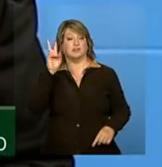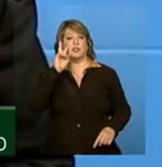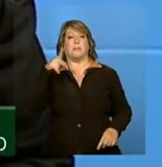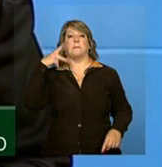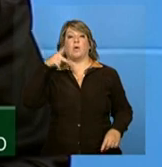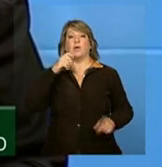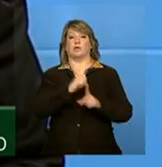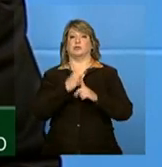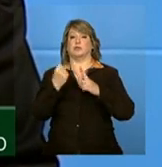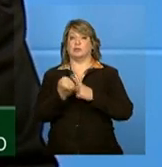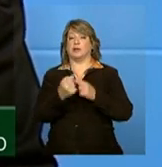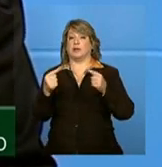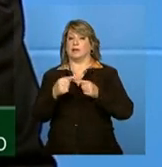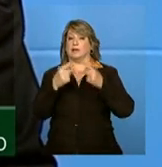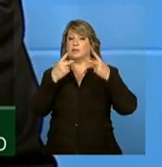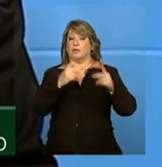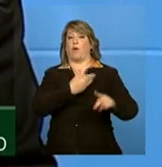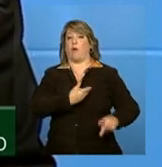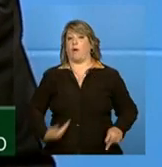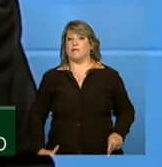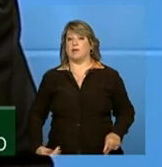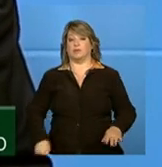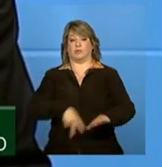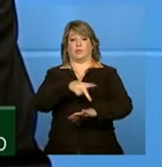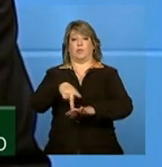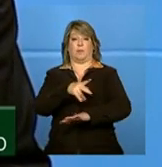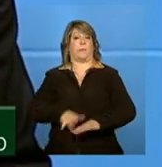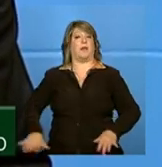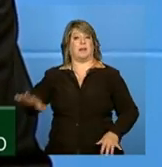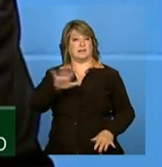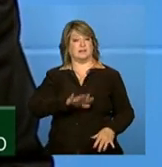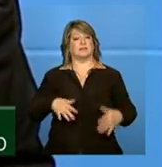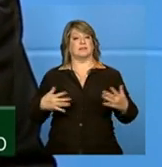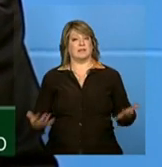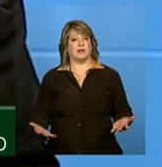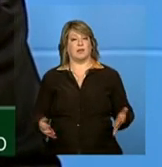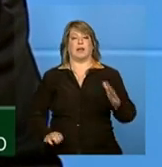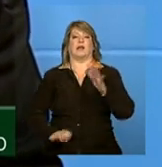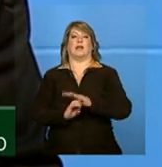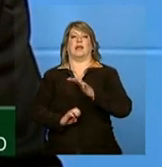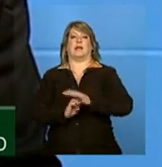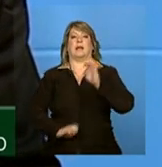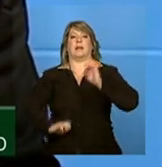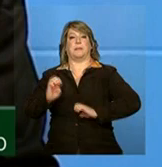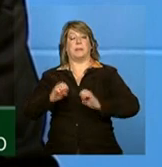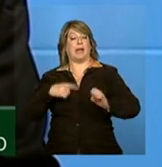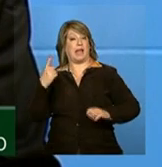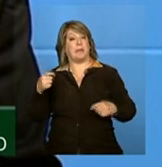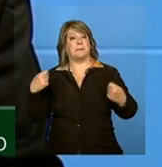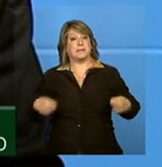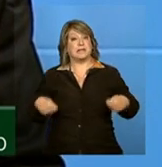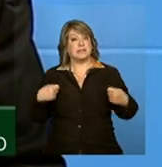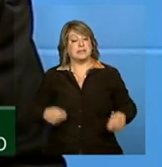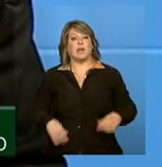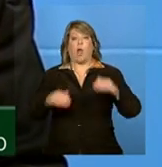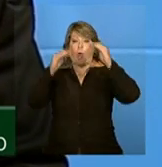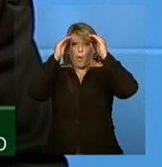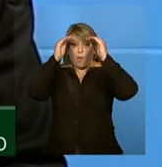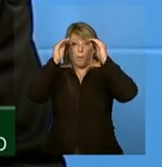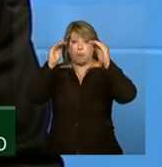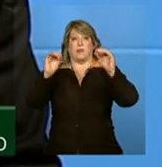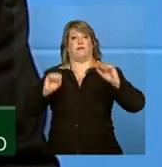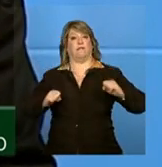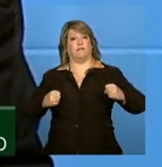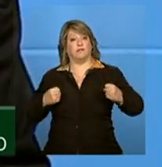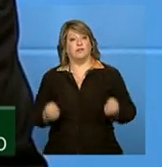política social corresponde aos governos nacionais. E as empresas, elas devem aplicar, reforçar